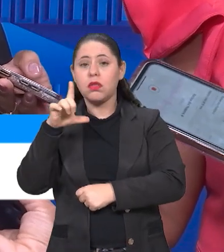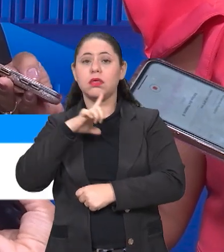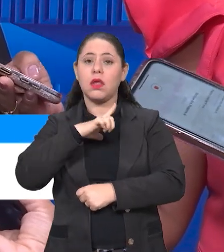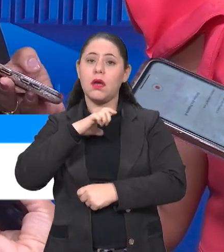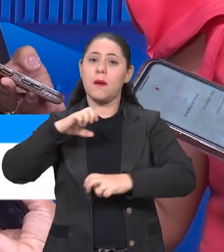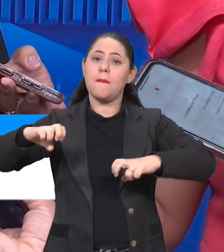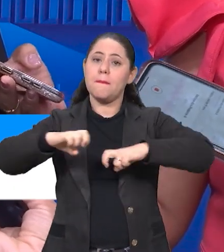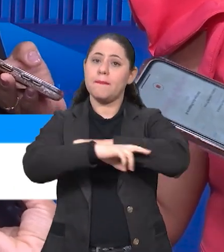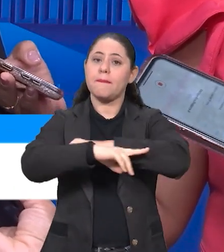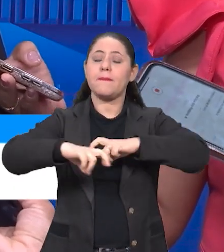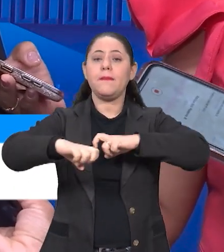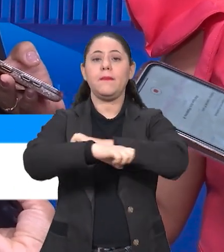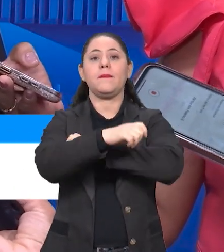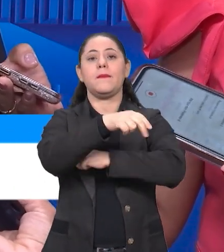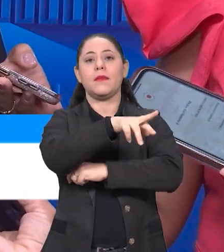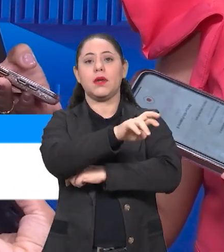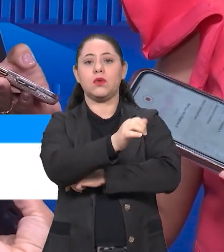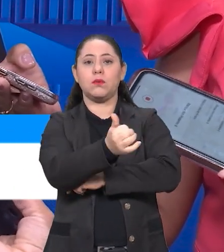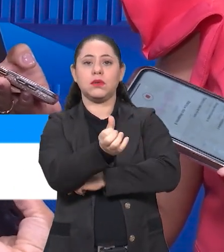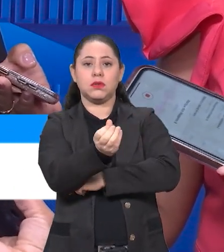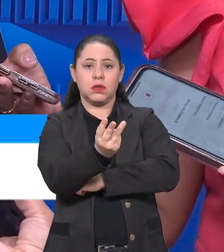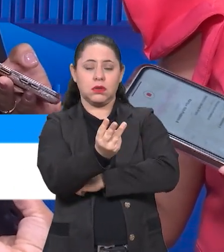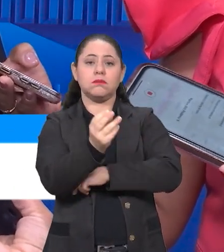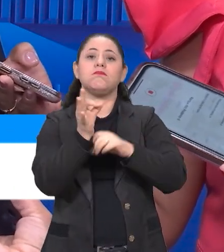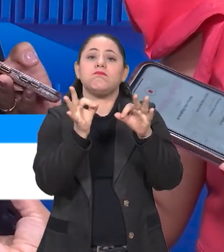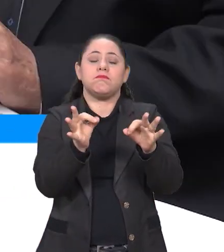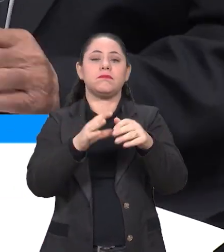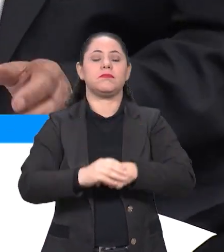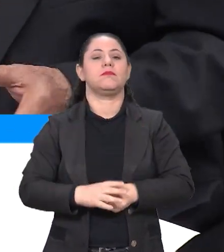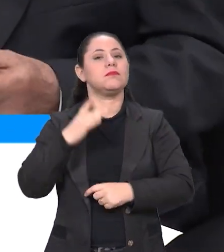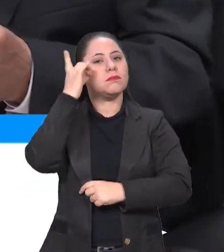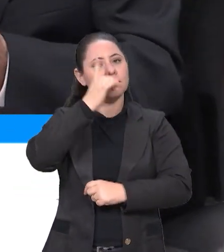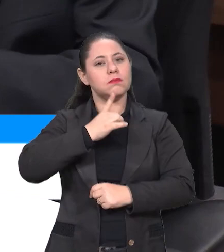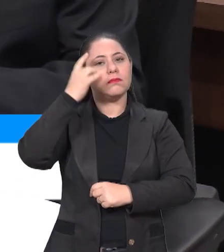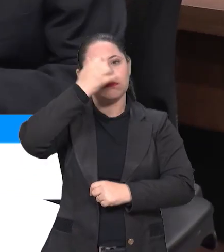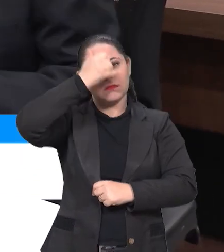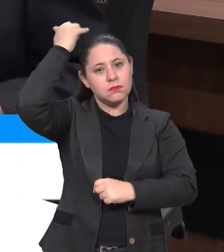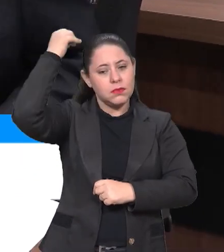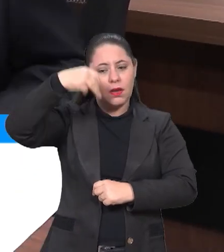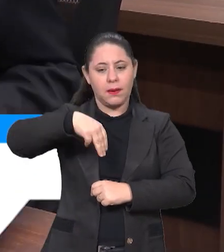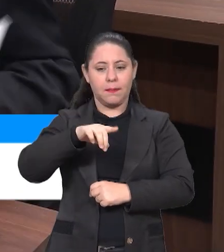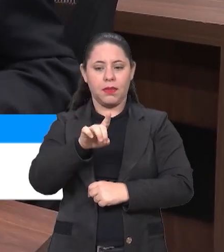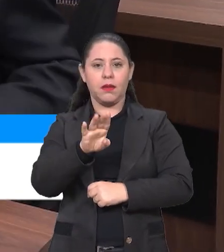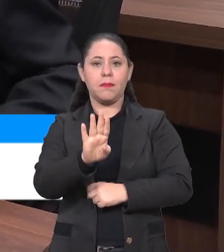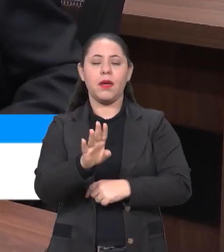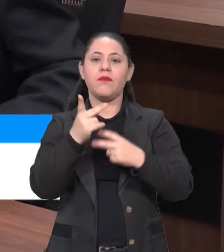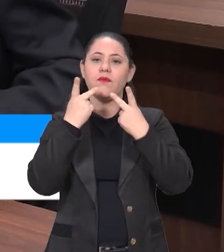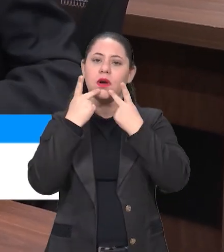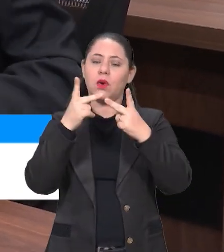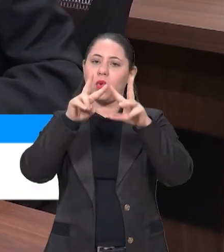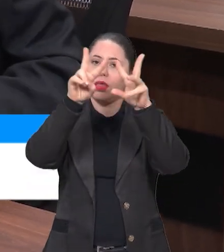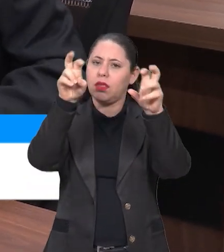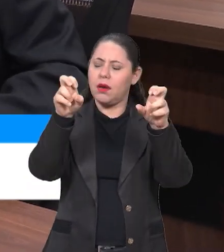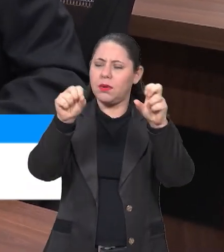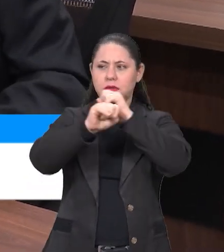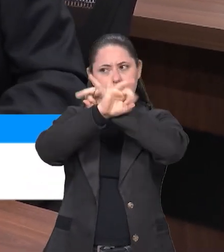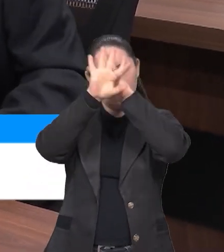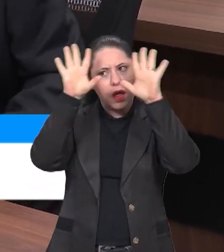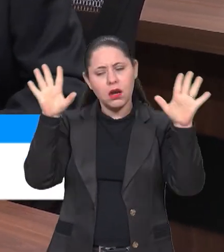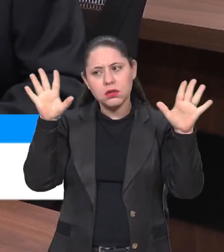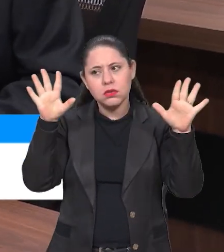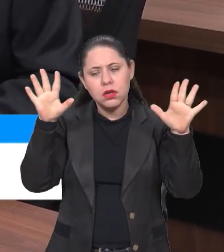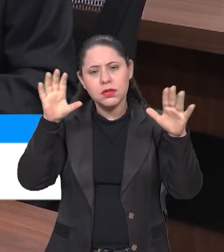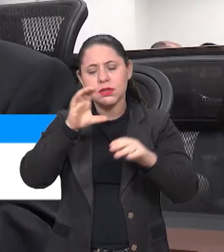ao Mato Grosso do Sul ter uma BR-163 funcionando a contento. O deputado Júnior Mock, do MDB, falou que esse assunto precisa